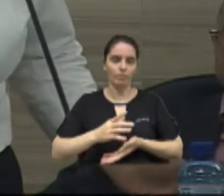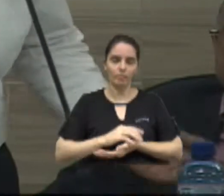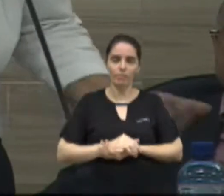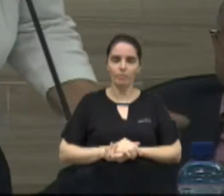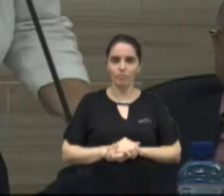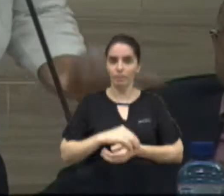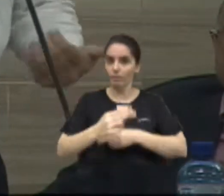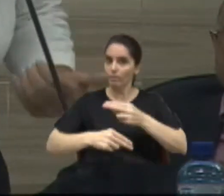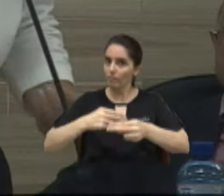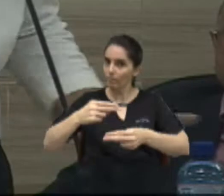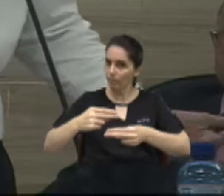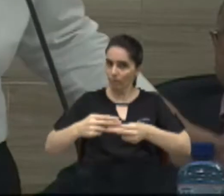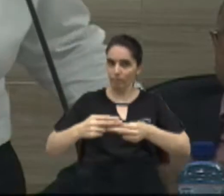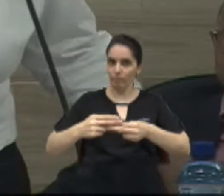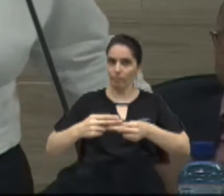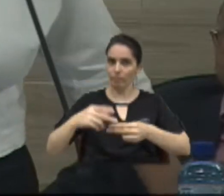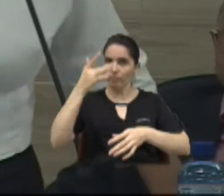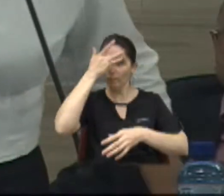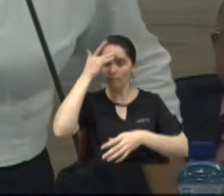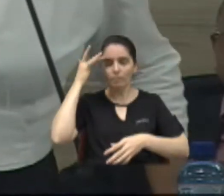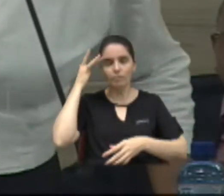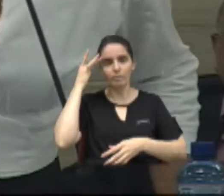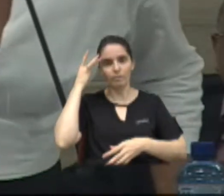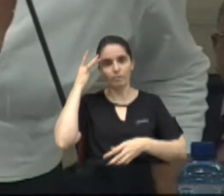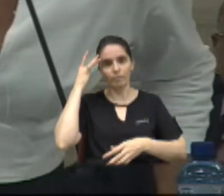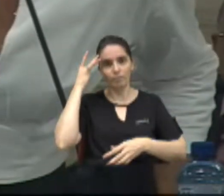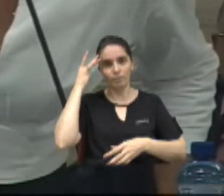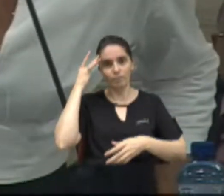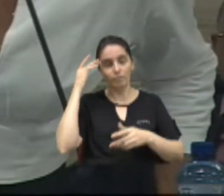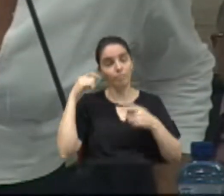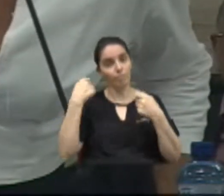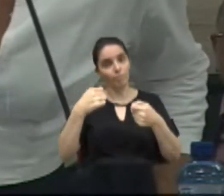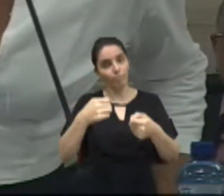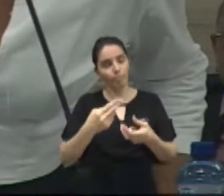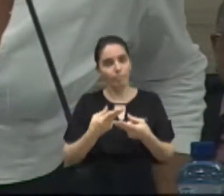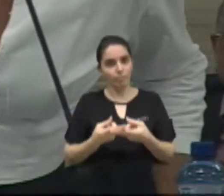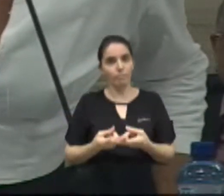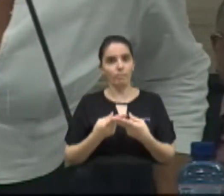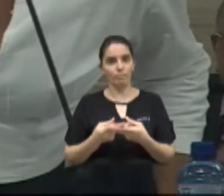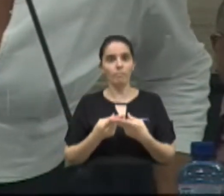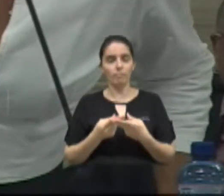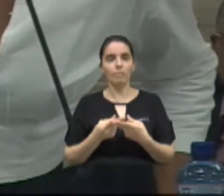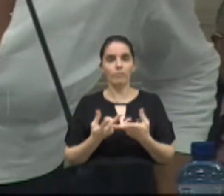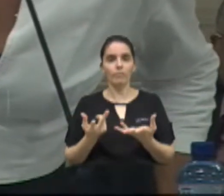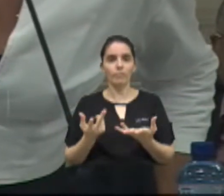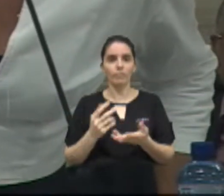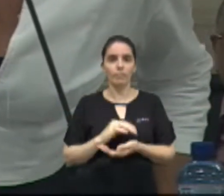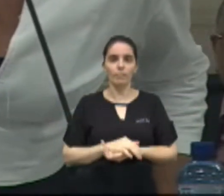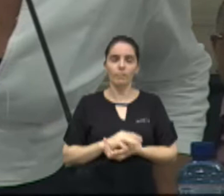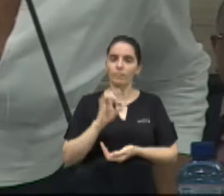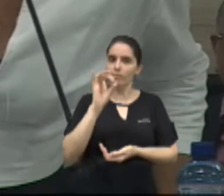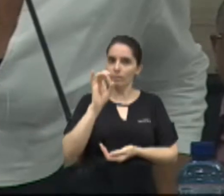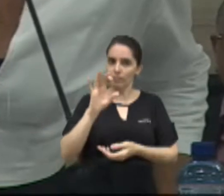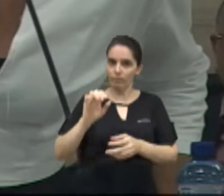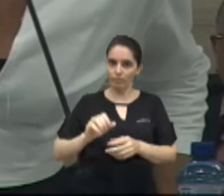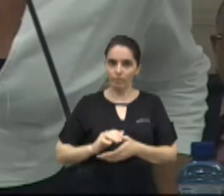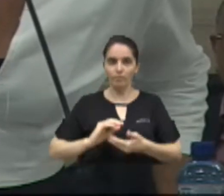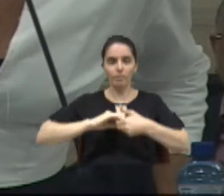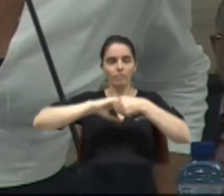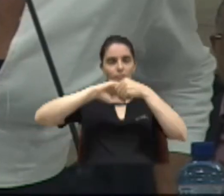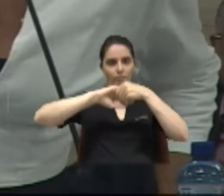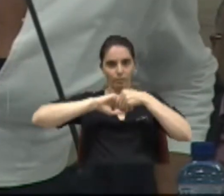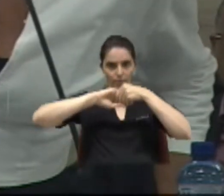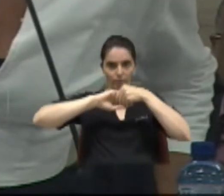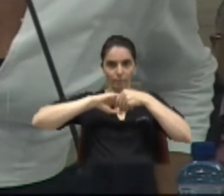Então, aqueles que não ingressaram acabam tendo uma dificuldade, uma espera maior. Mas é somente para parabenizar